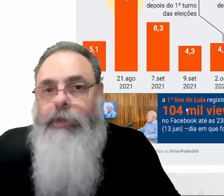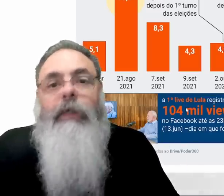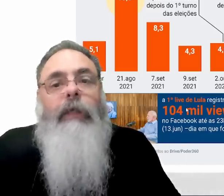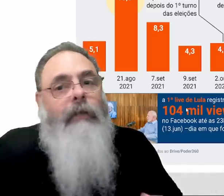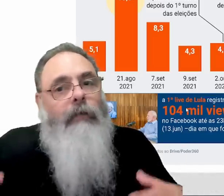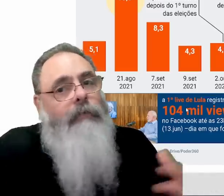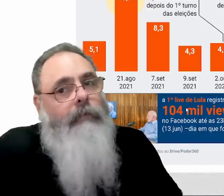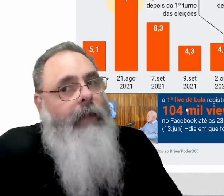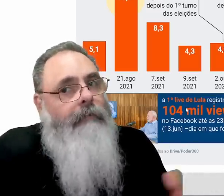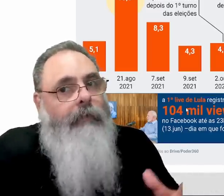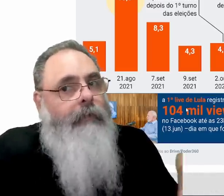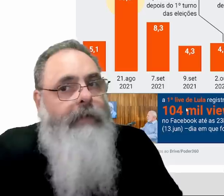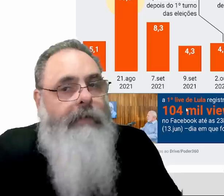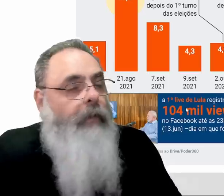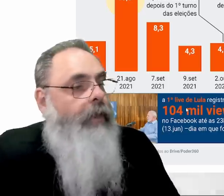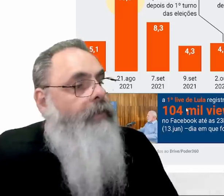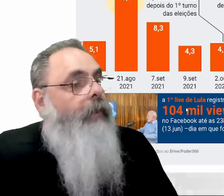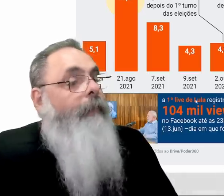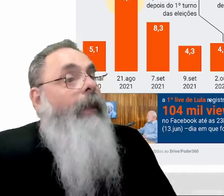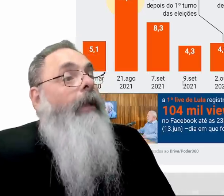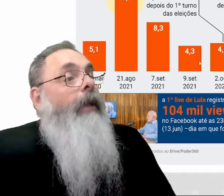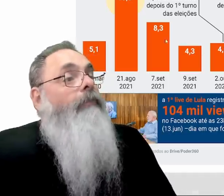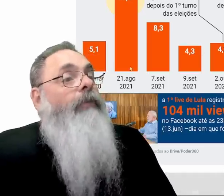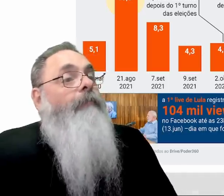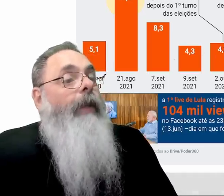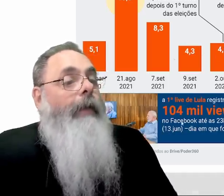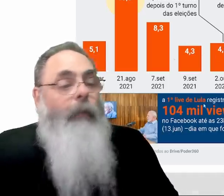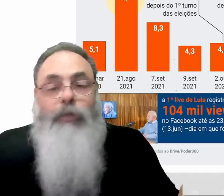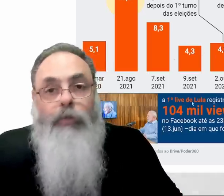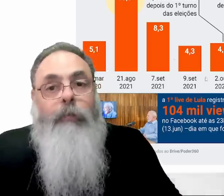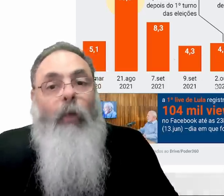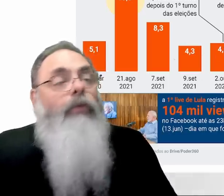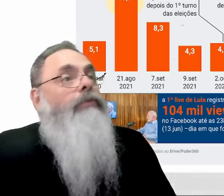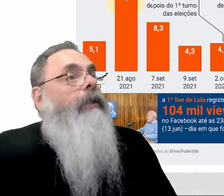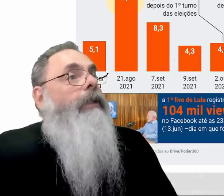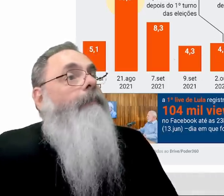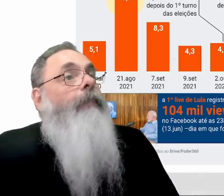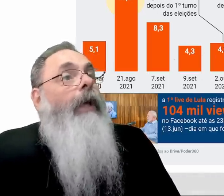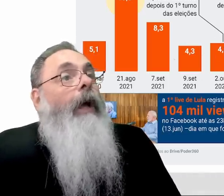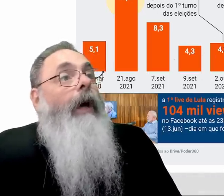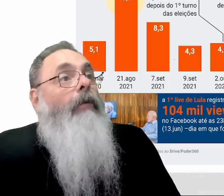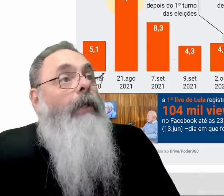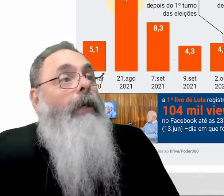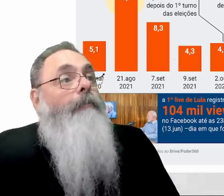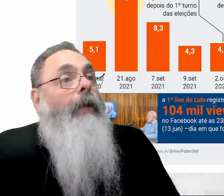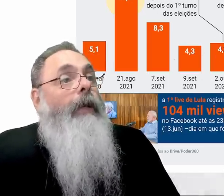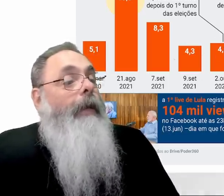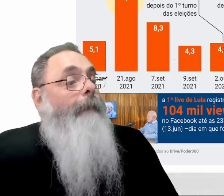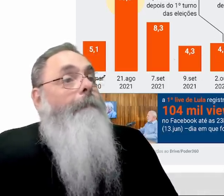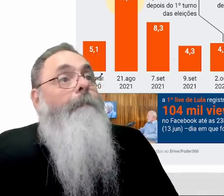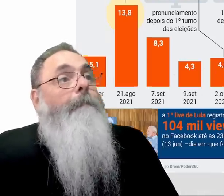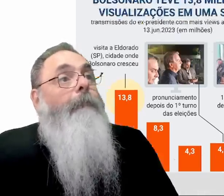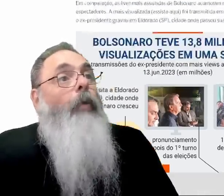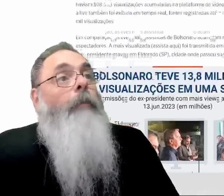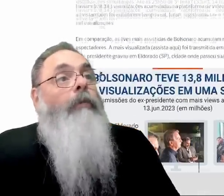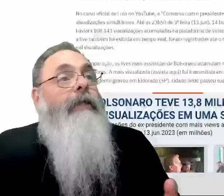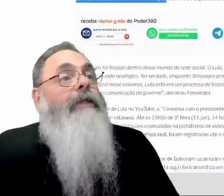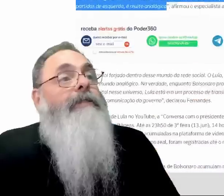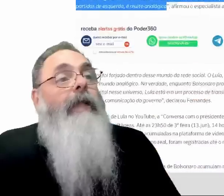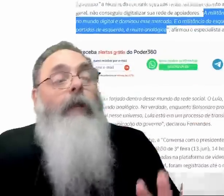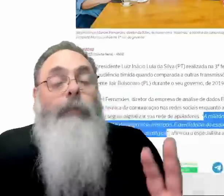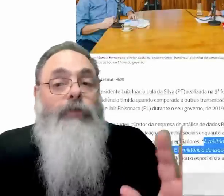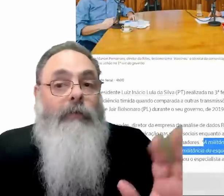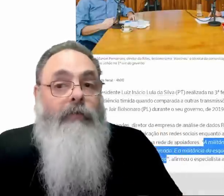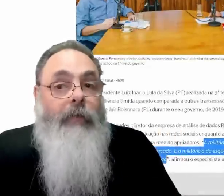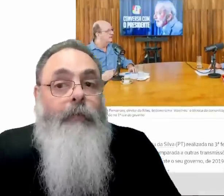views num dia né então não tem não tem esse negócio não enfim é realmente muito pouco isso daqui agora o ponto